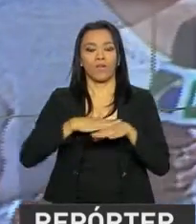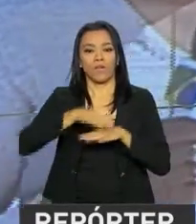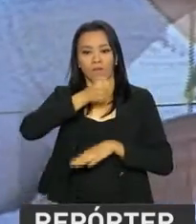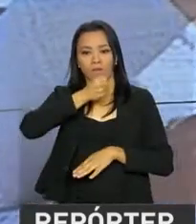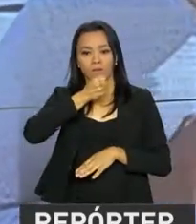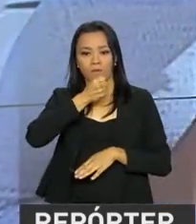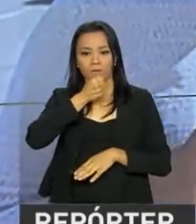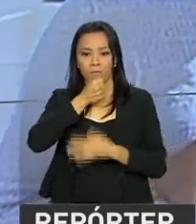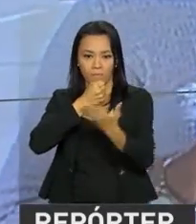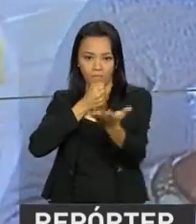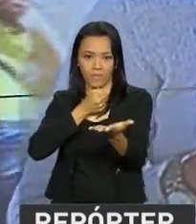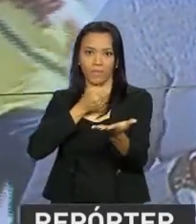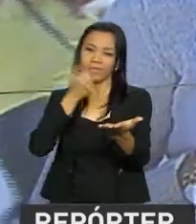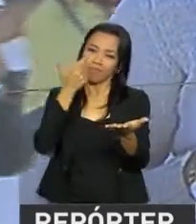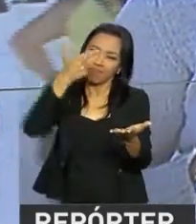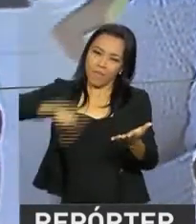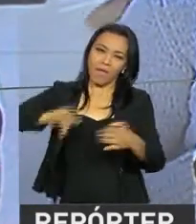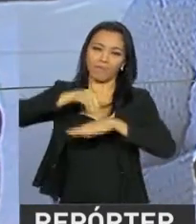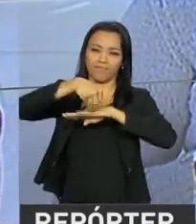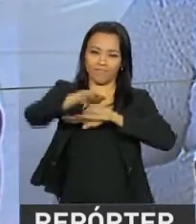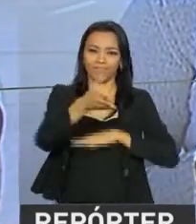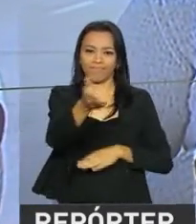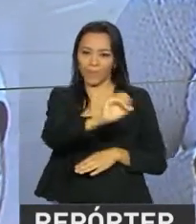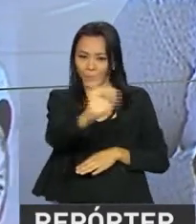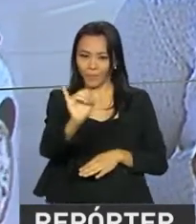mais informações para a gente ao vivo. Oi, Mara.